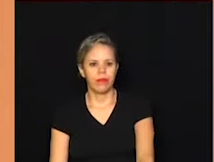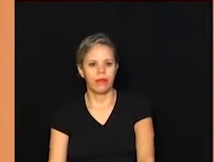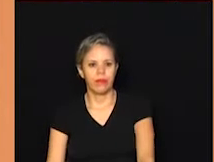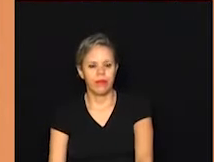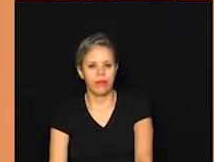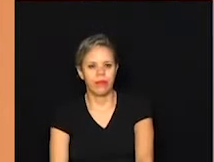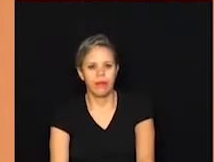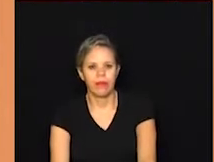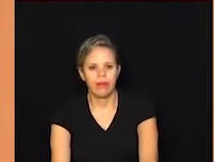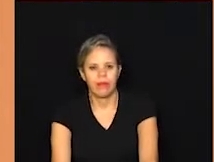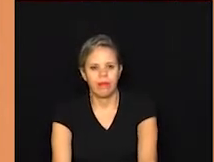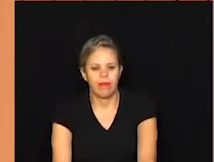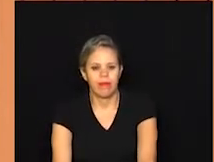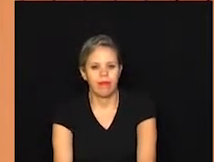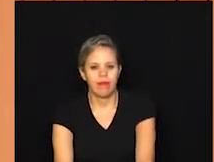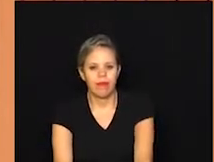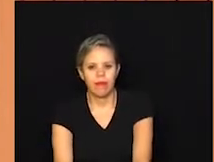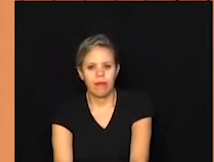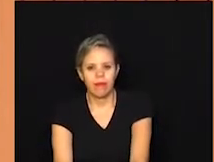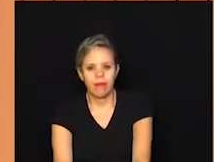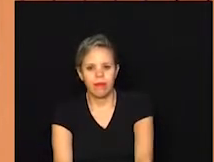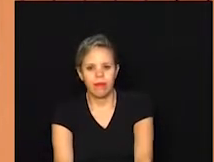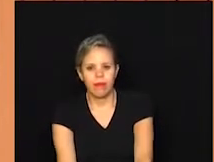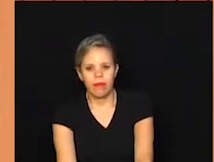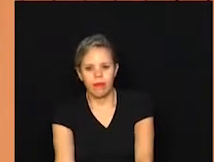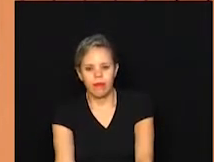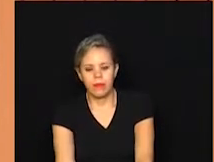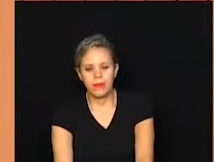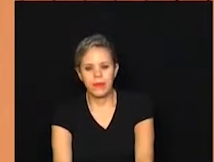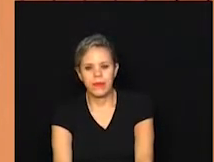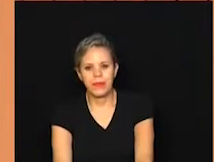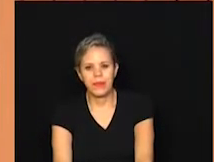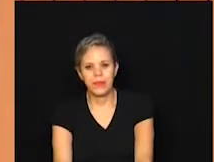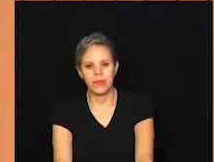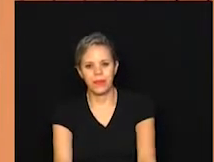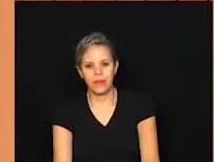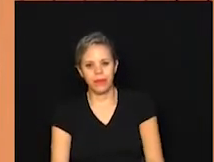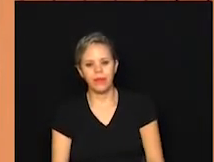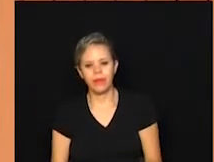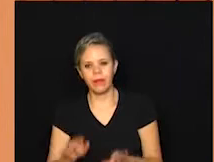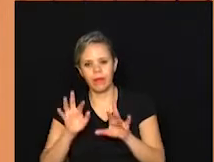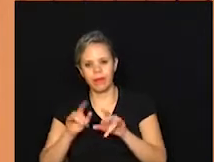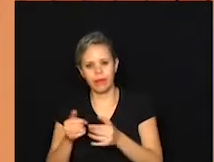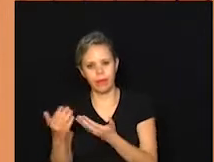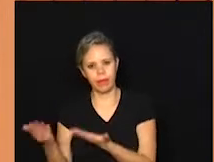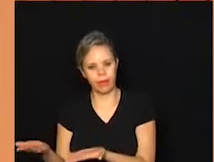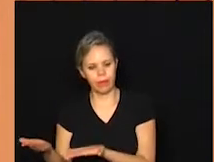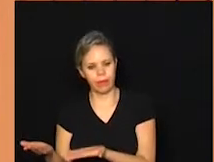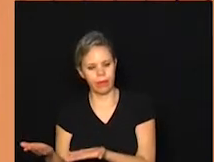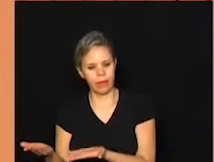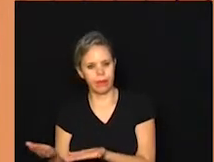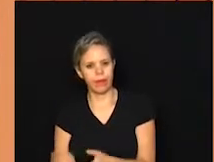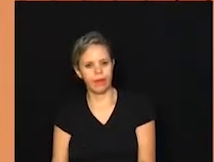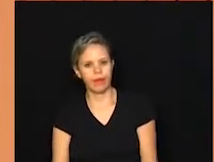97 829 3776. E o e-mail é